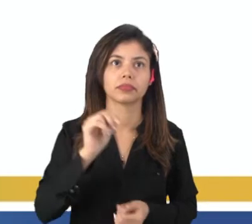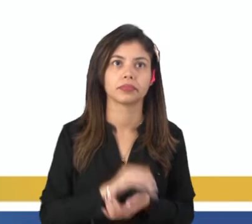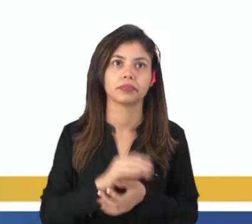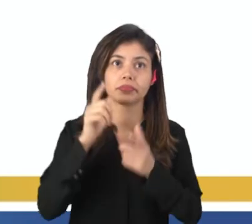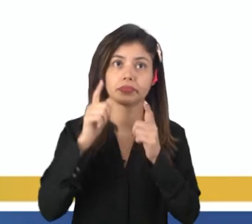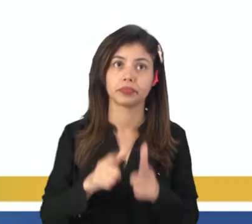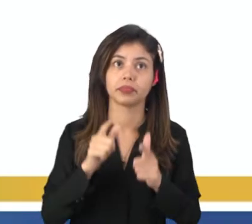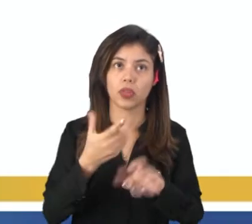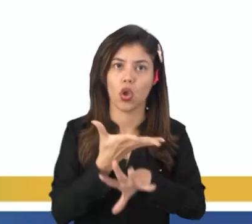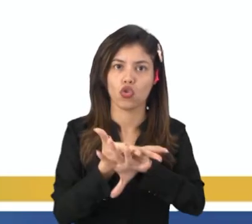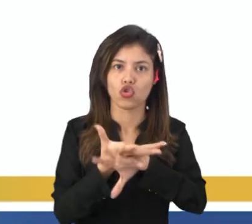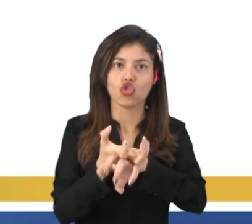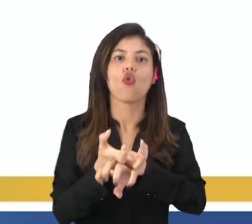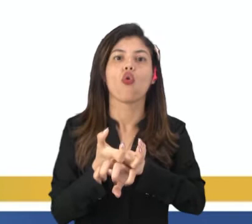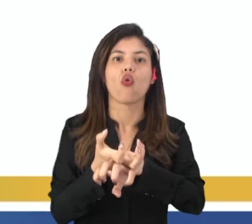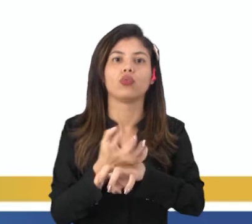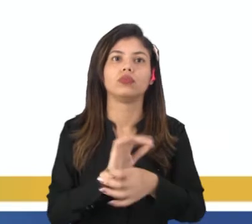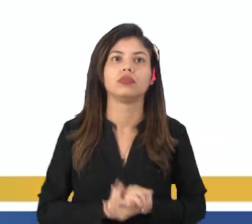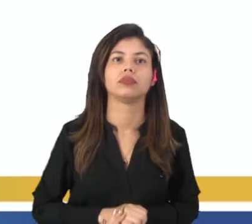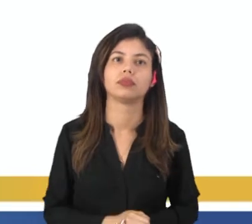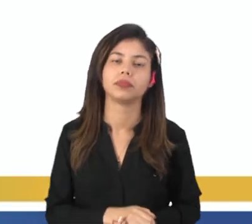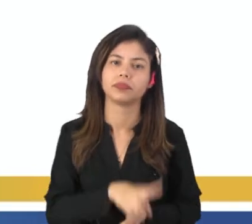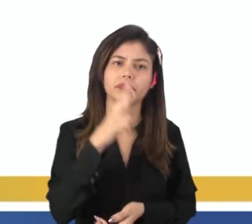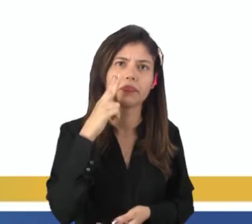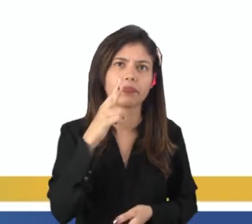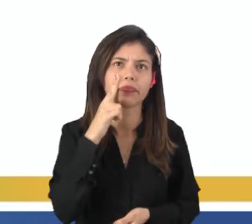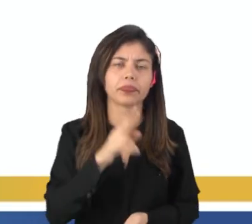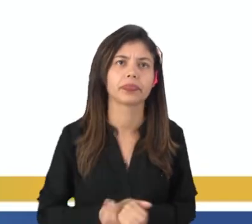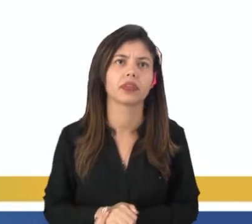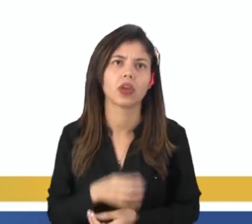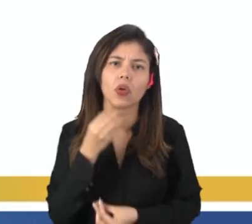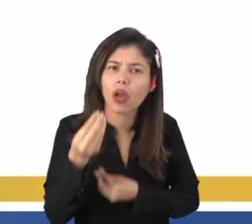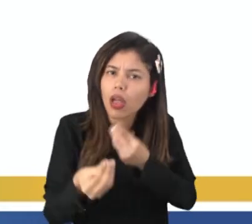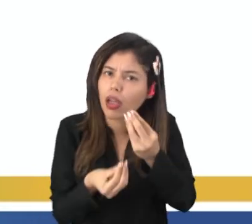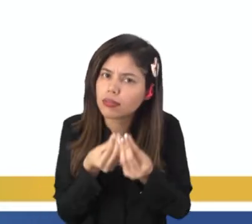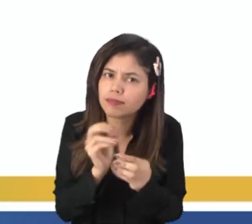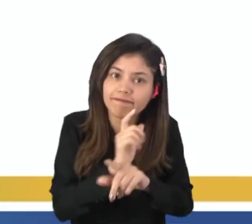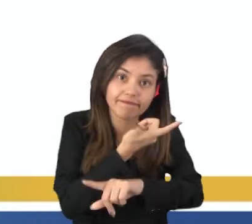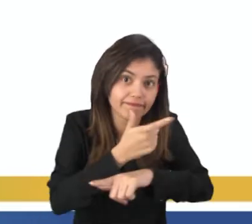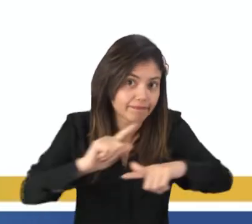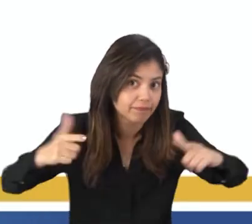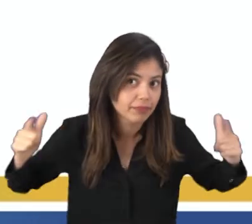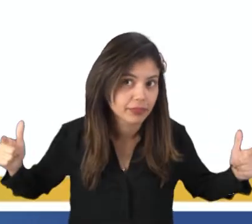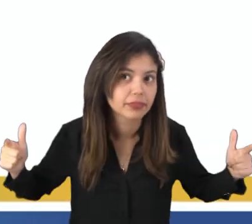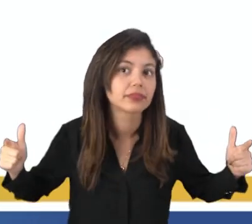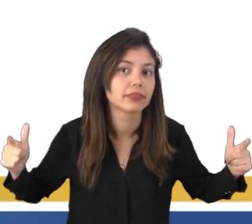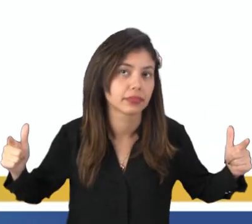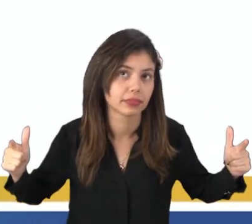ali no Nordeste, tá? Quando a gente fala de Caatinga, a gente lembra do quê? É como se fosse um grande